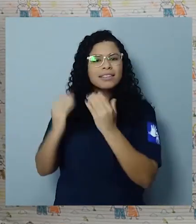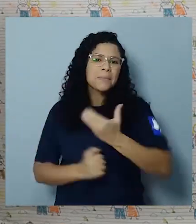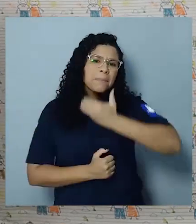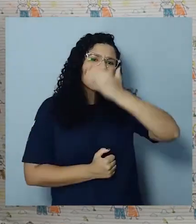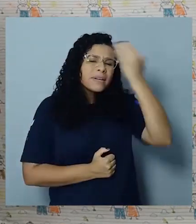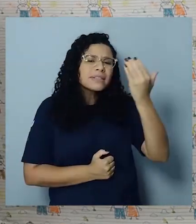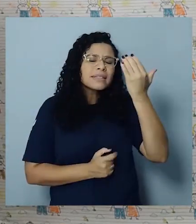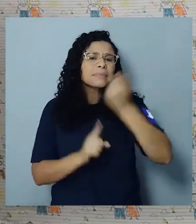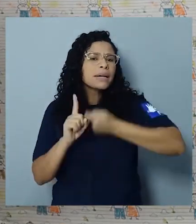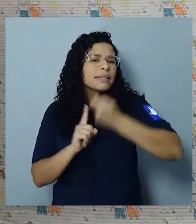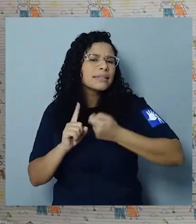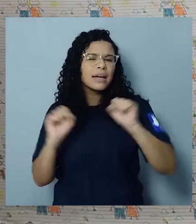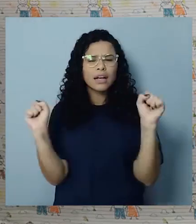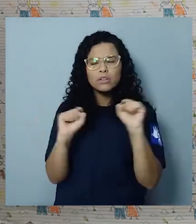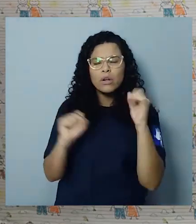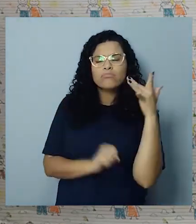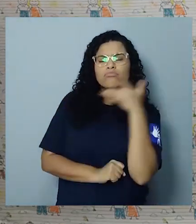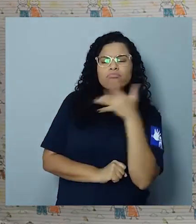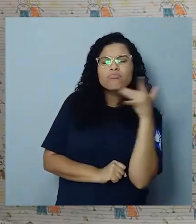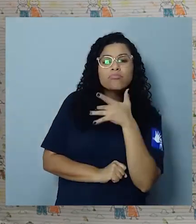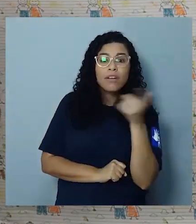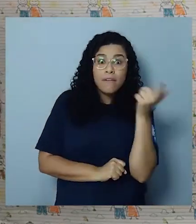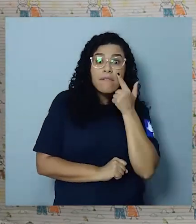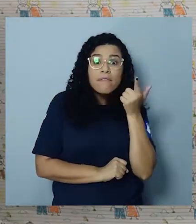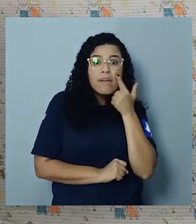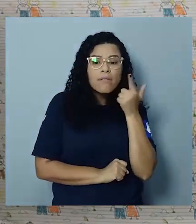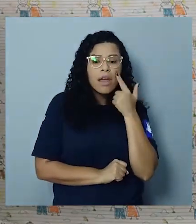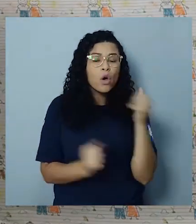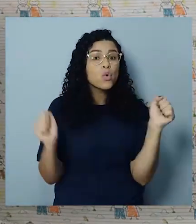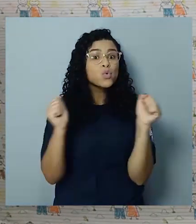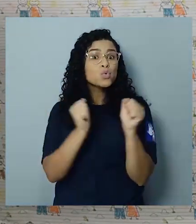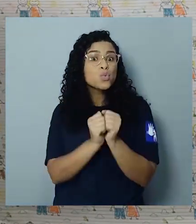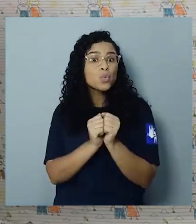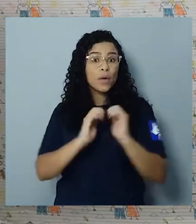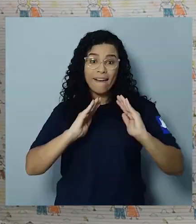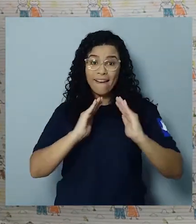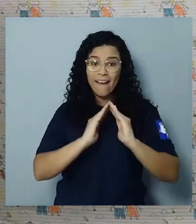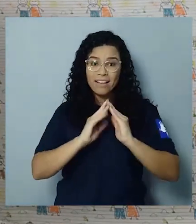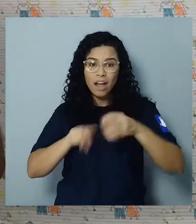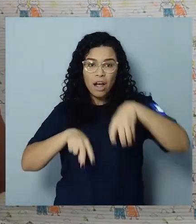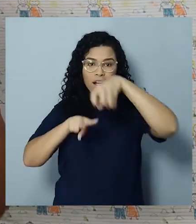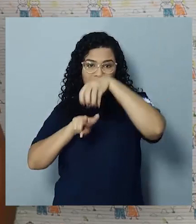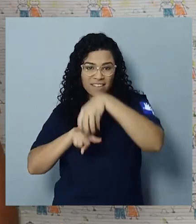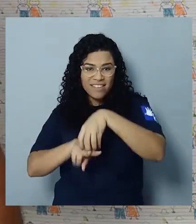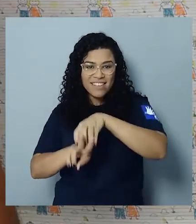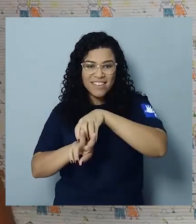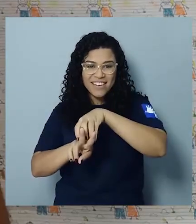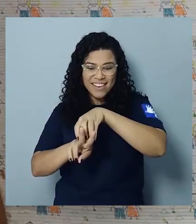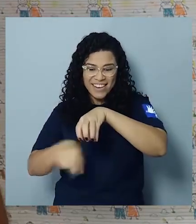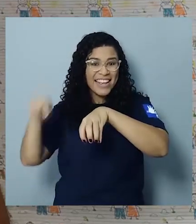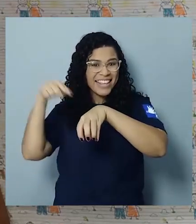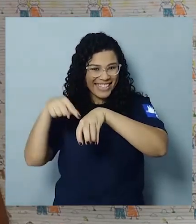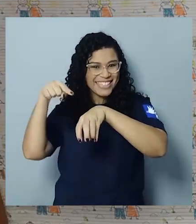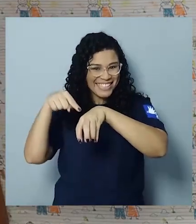são saborosas Como podem ver eu carrego minha casinha aqui ó bem na